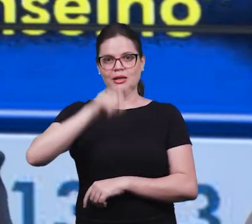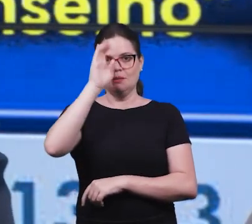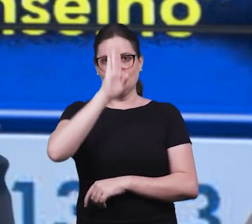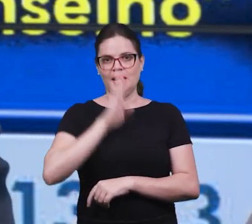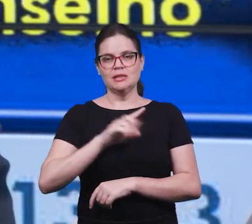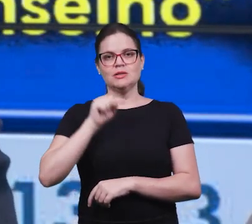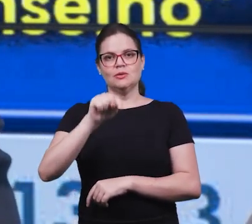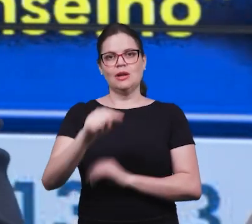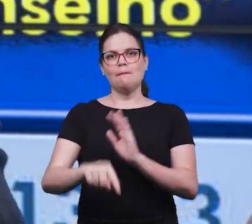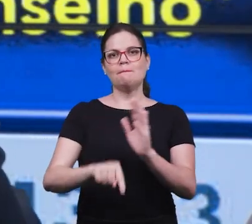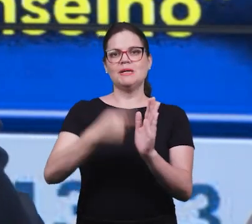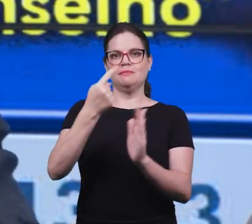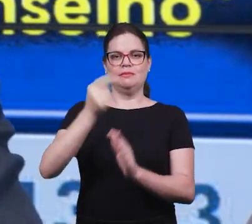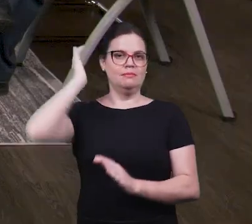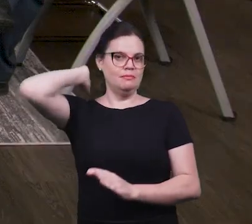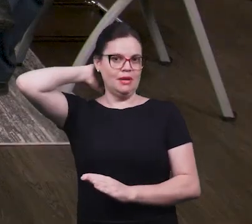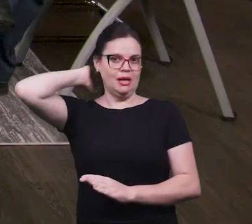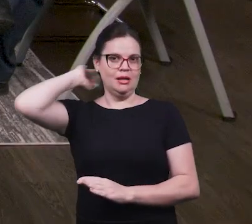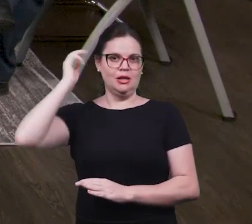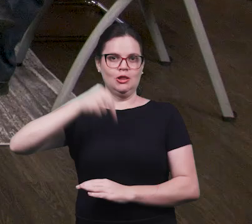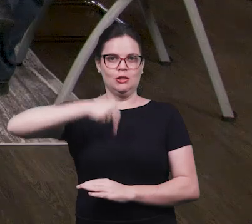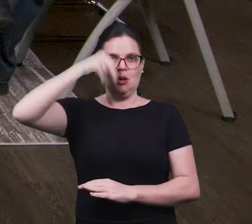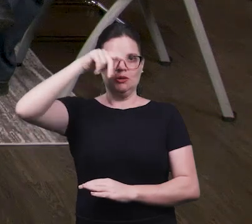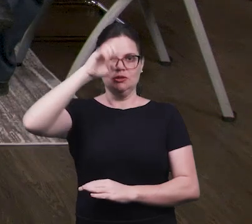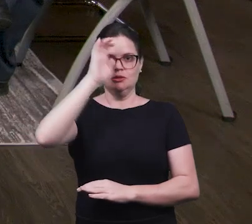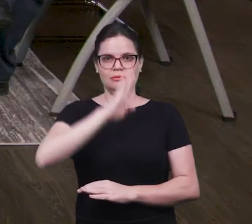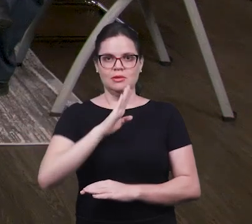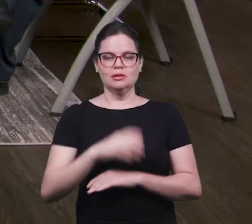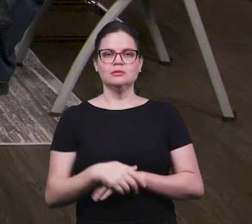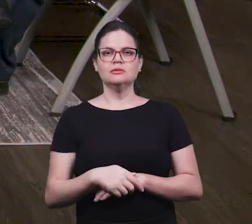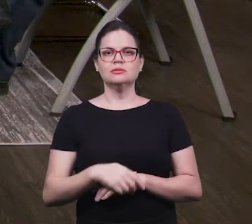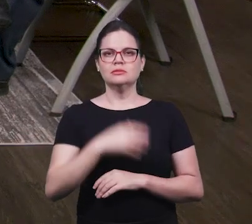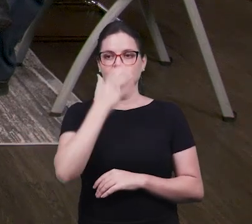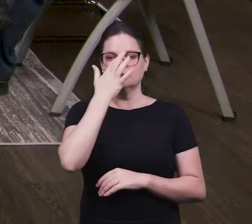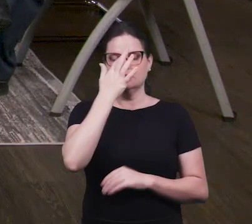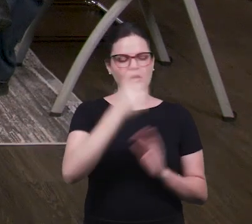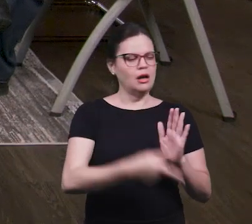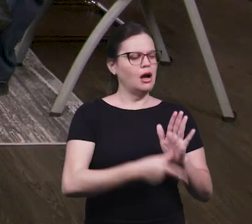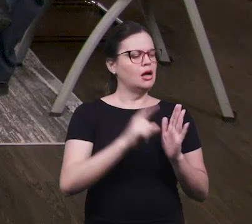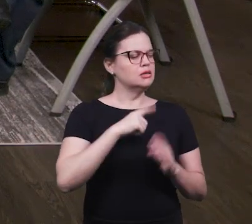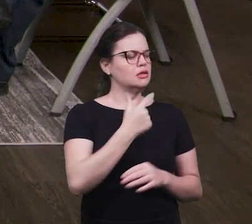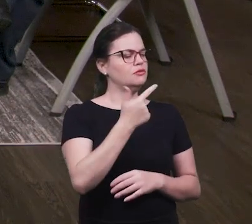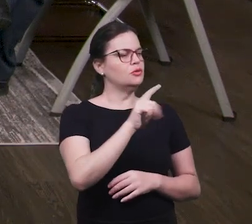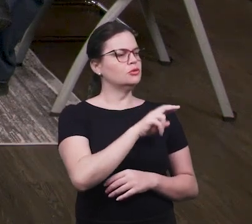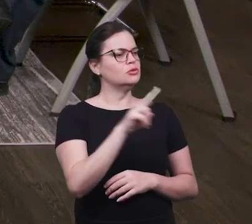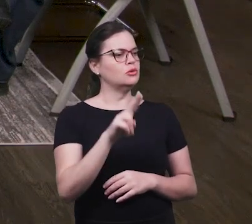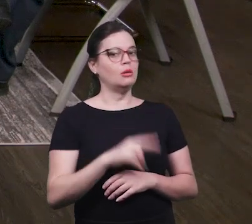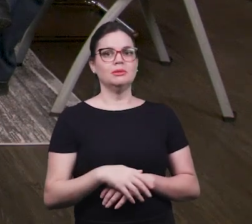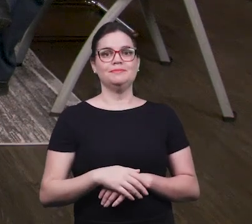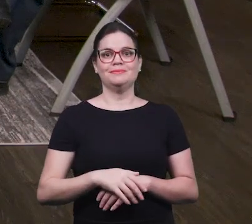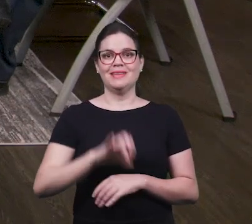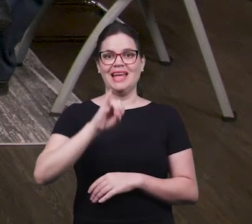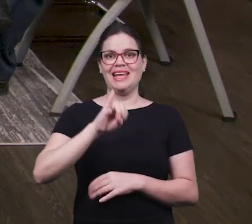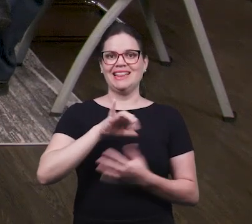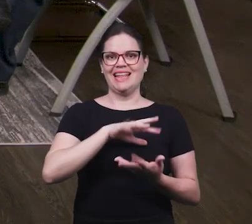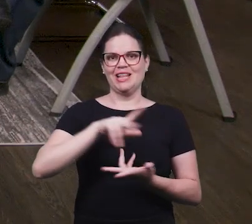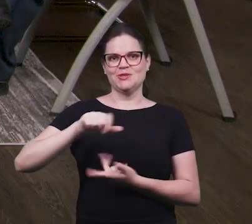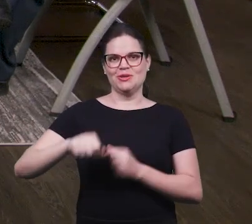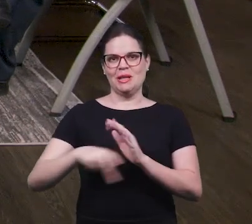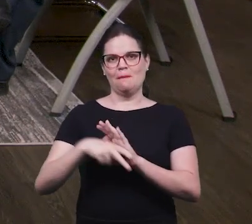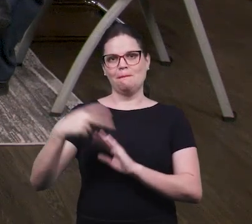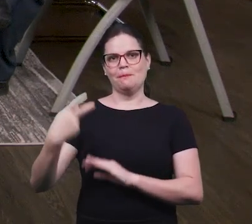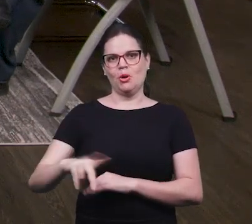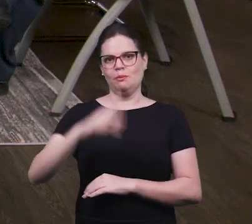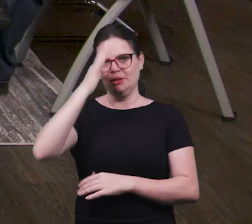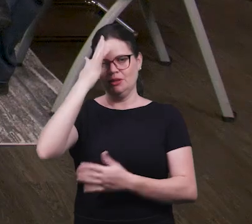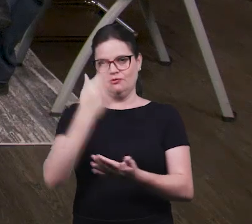do Pará, norte do país. Antes teve o nome. Teve outro nome. Internacional da Fé. Exatamente. Igreja